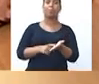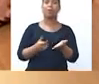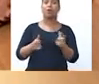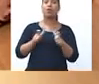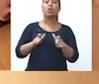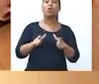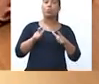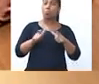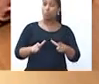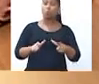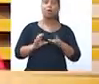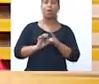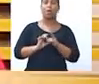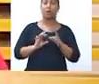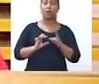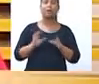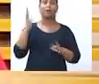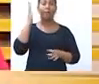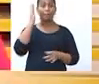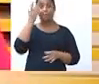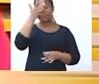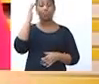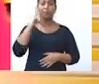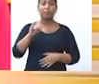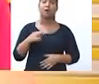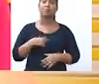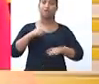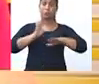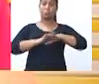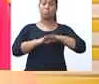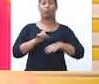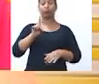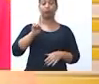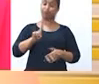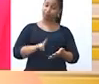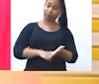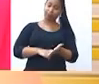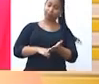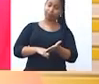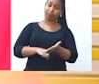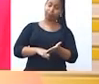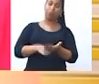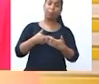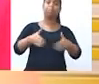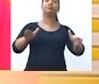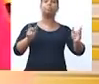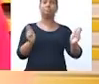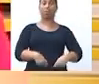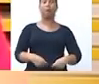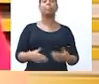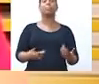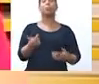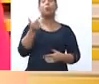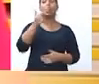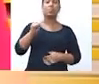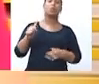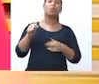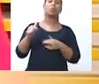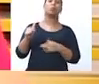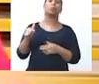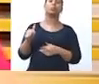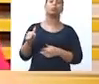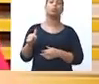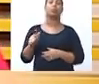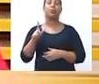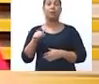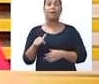ambiente controlado, em que a pessoa vai e coloca a sua digital ali para ser reconhecida. Agora, existe uma outra área, né,